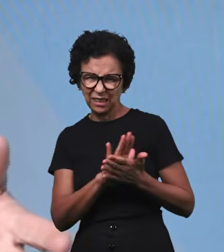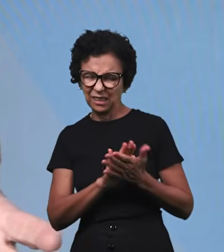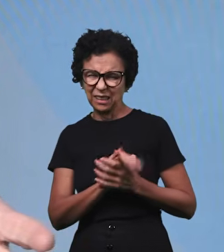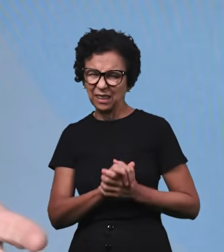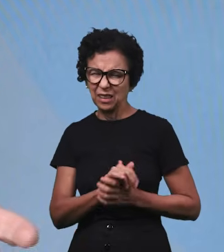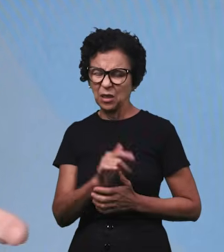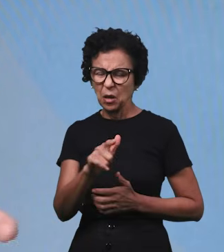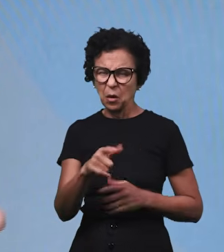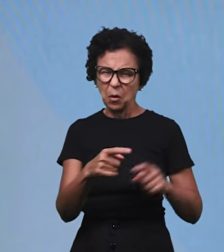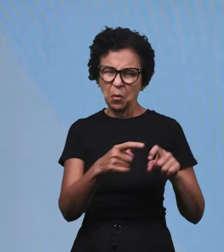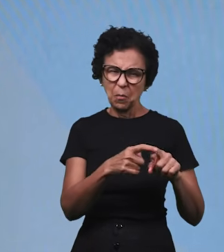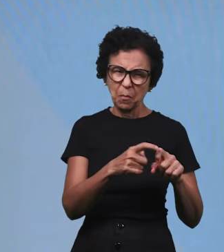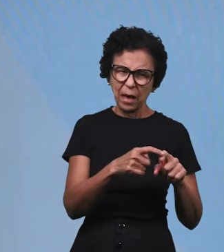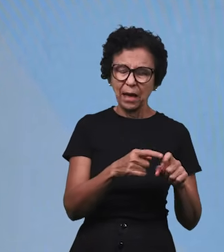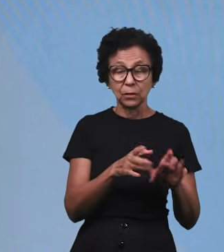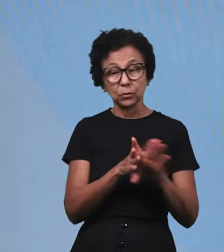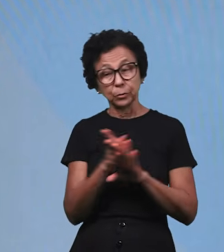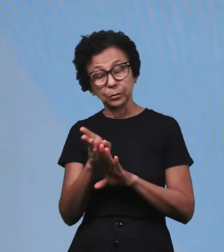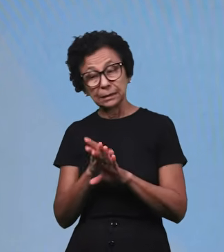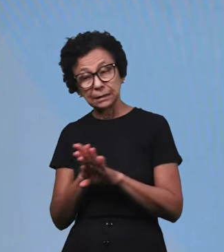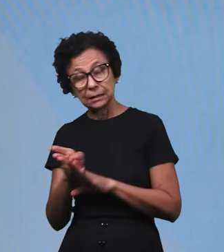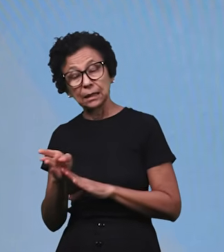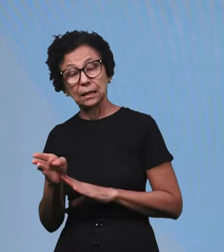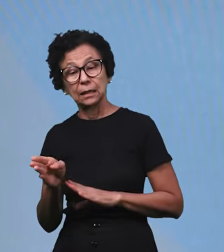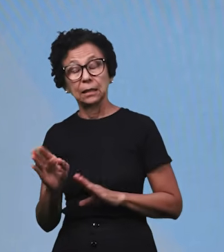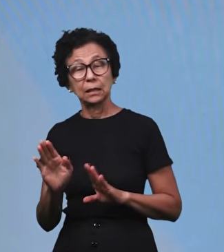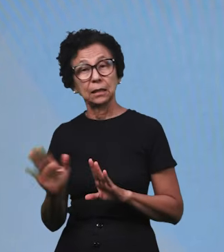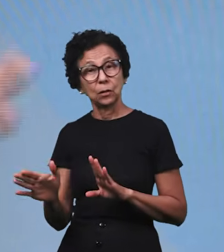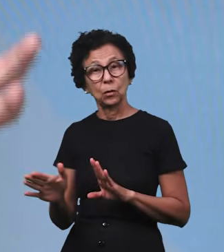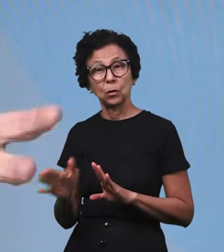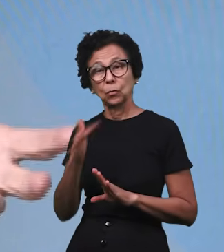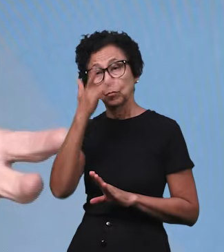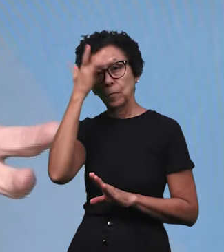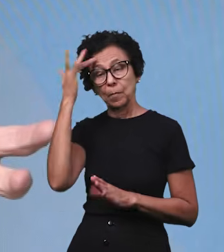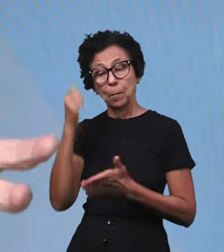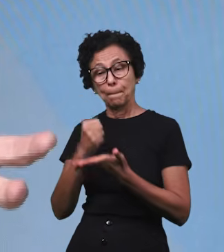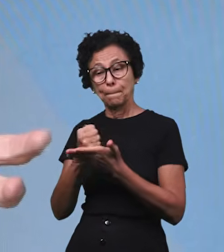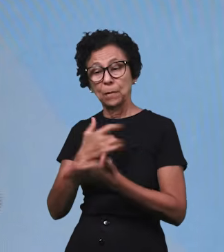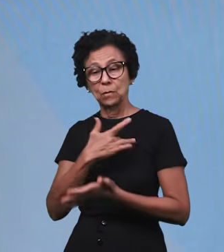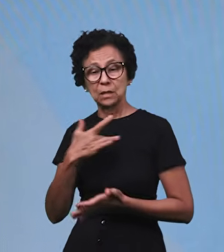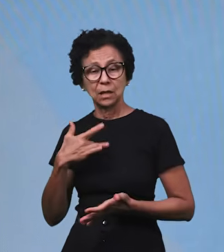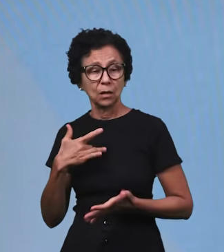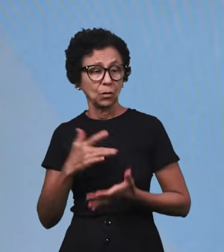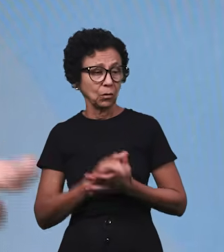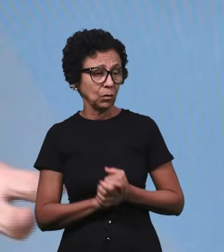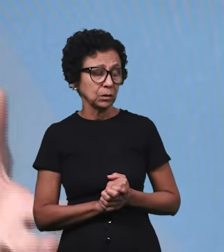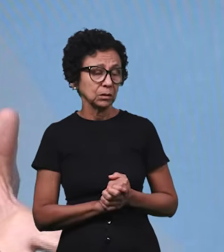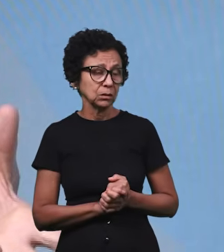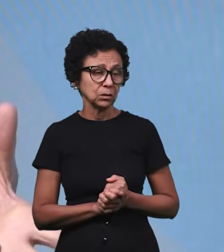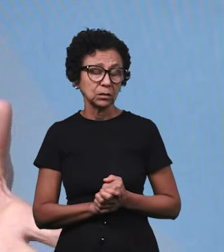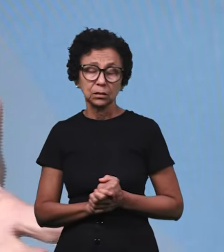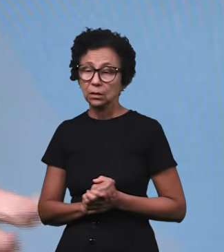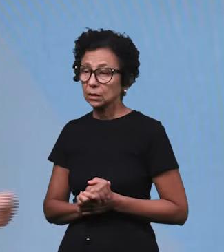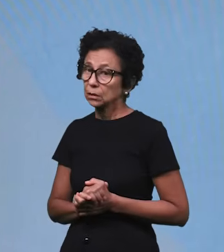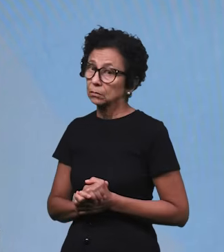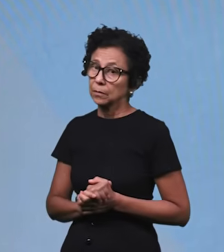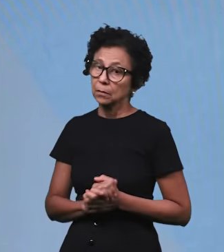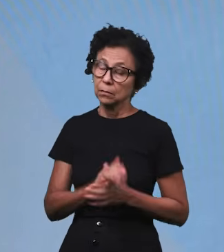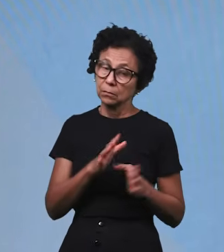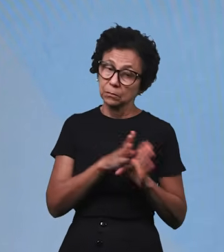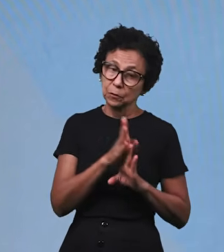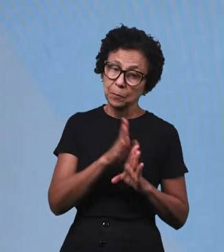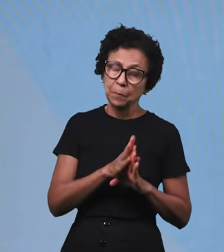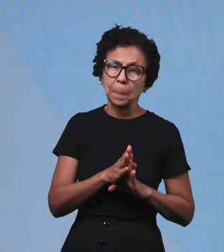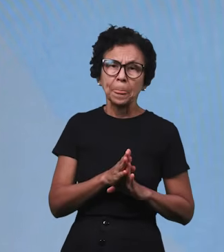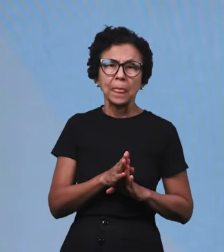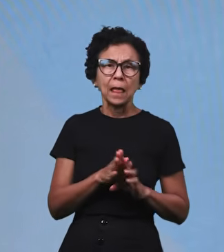agente de saúde, enfermeiro, mas a pessoa não dá muita atenção. A gente ouve muito isso o paciente falar, mas eu não sentia nada, né?